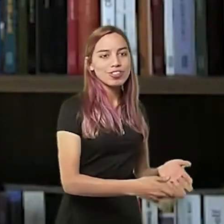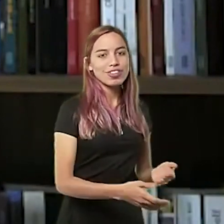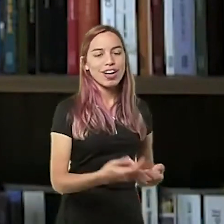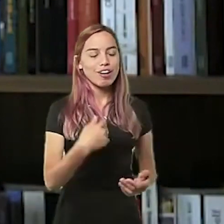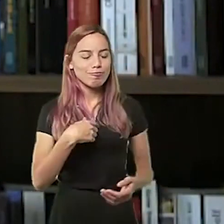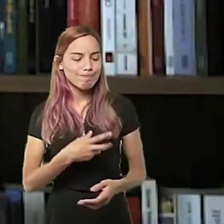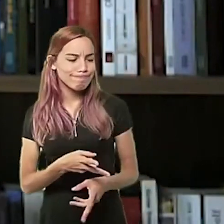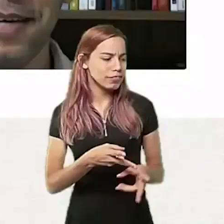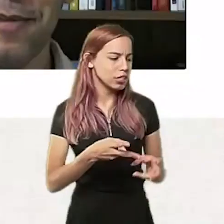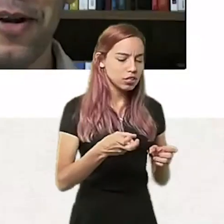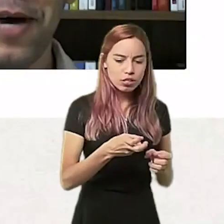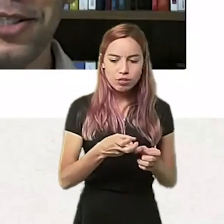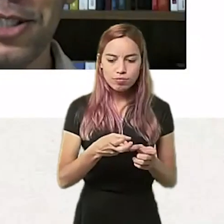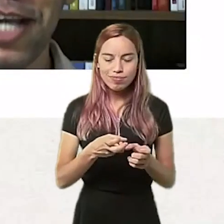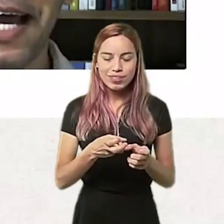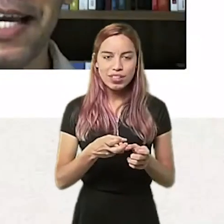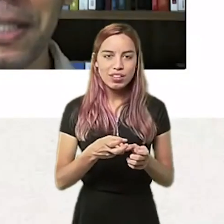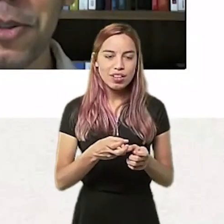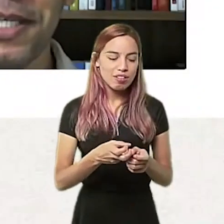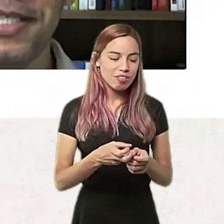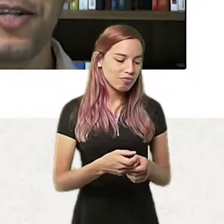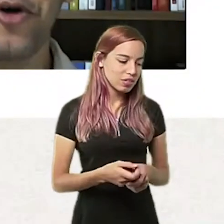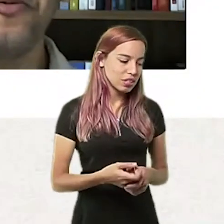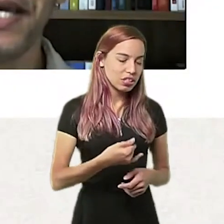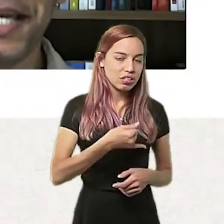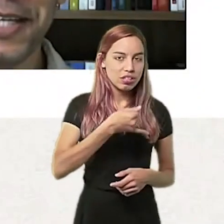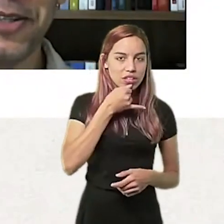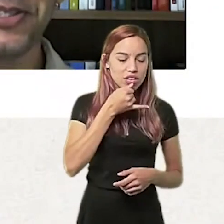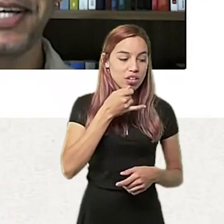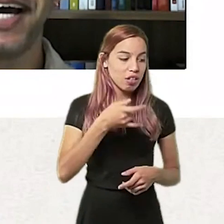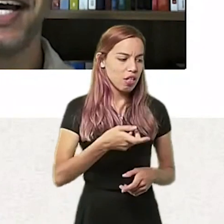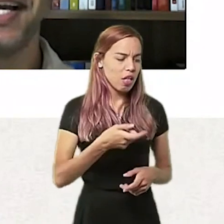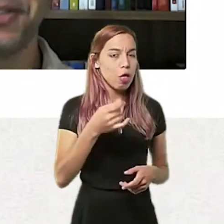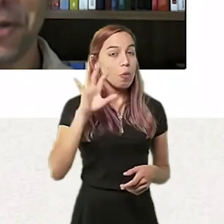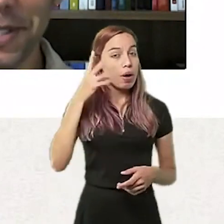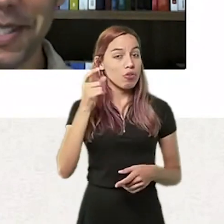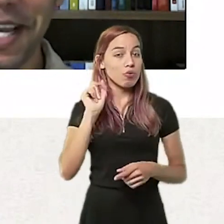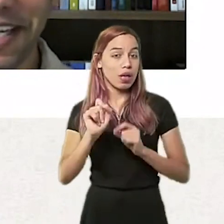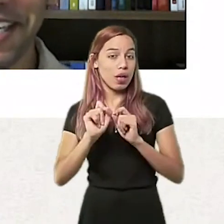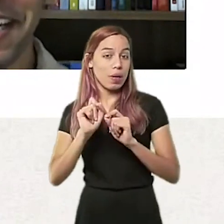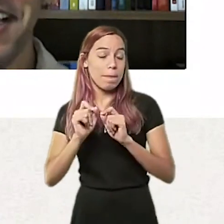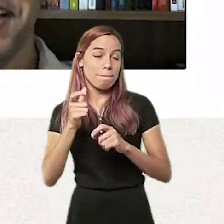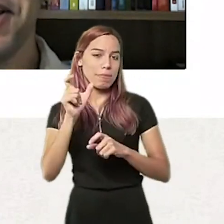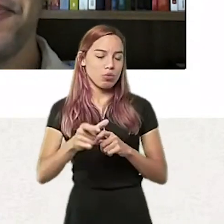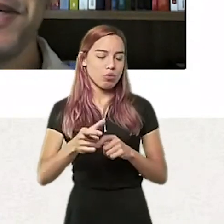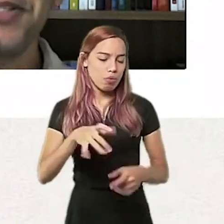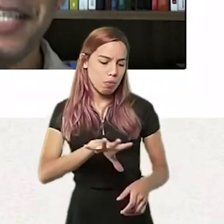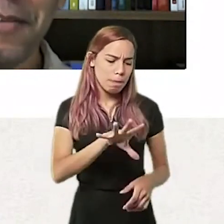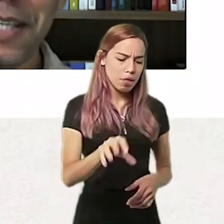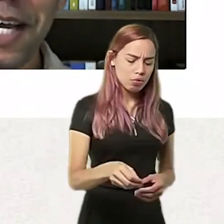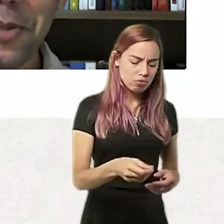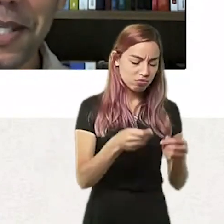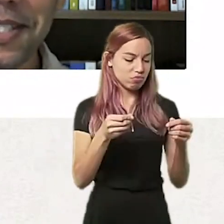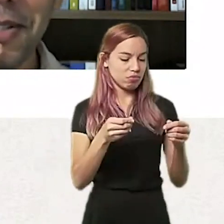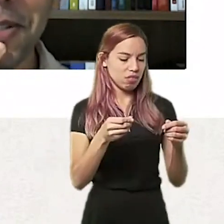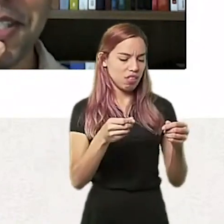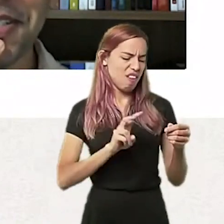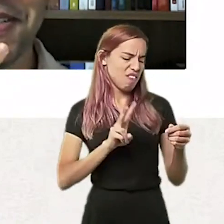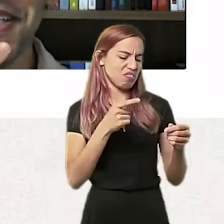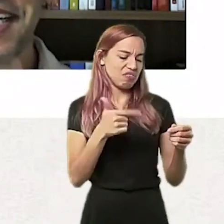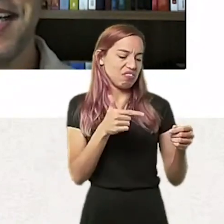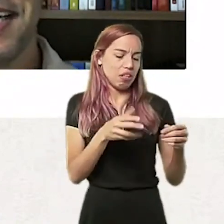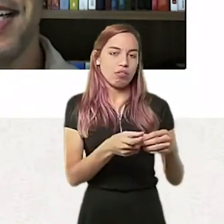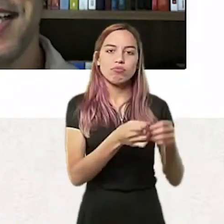Isso aqui não tem valor, né? Valor a gente carrega na mudança documentos, carrega as coisas, né? Que eu penso que deve ter